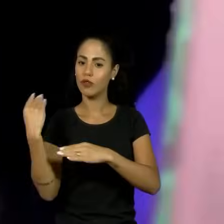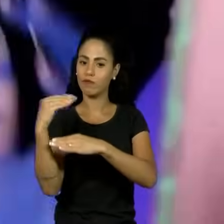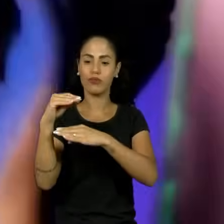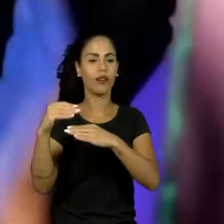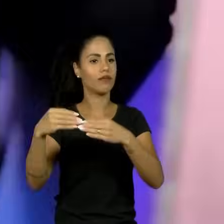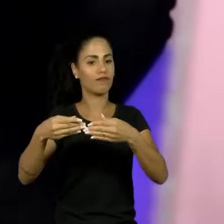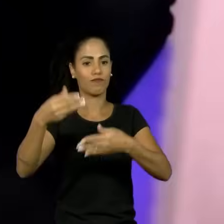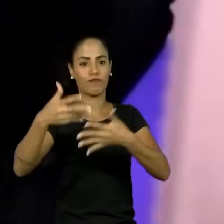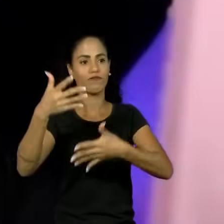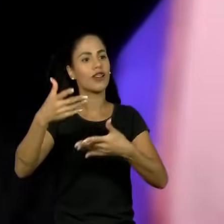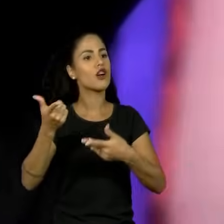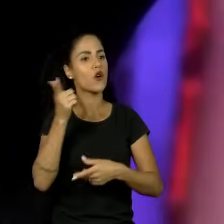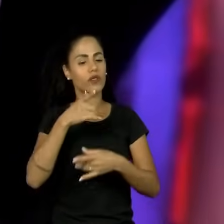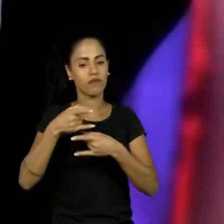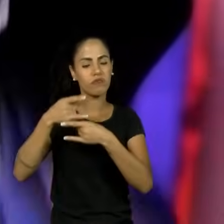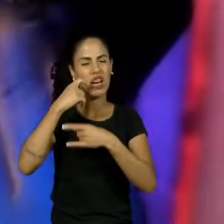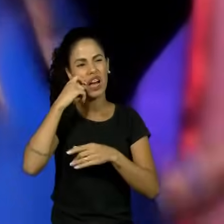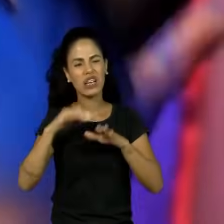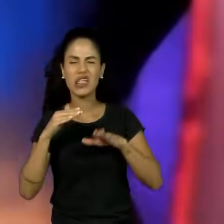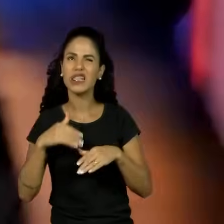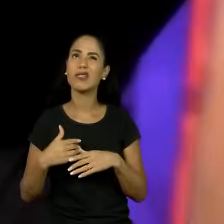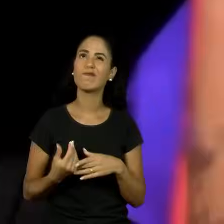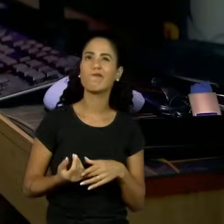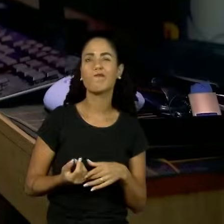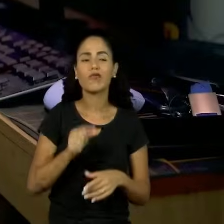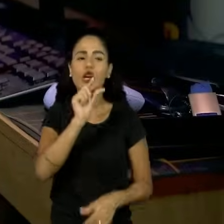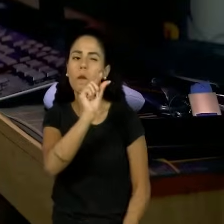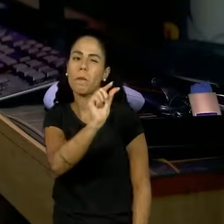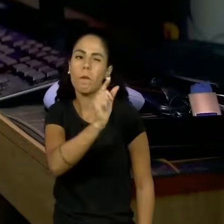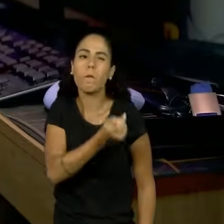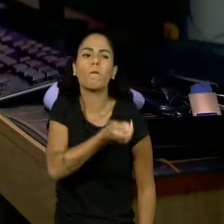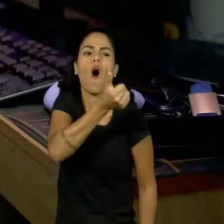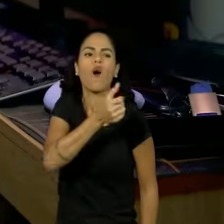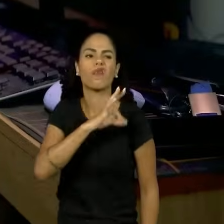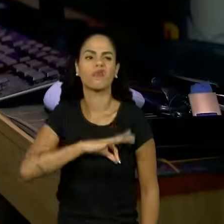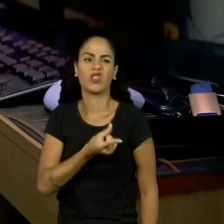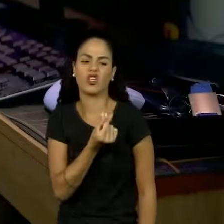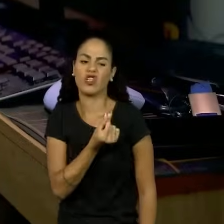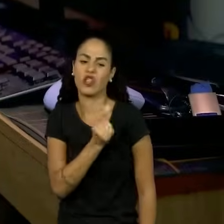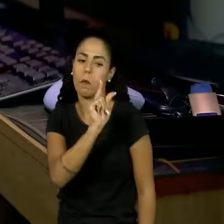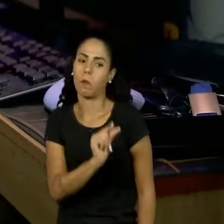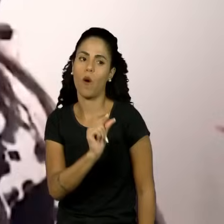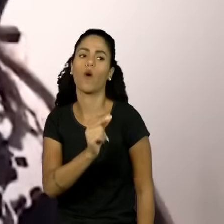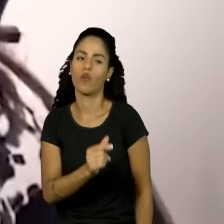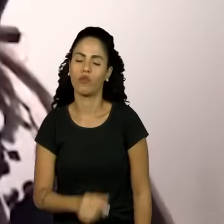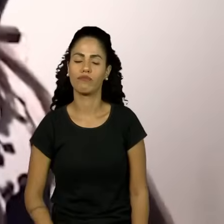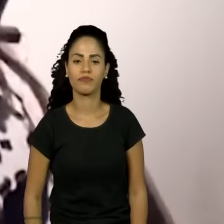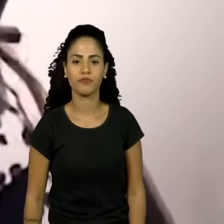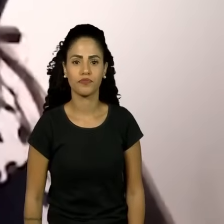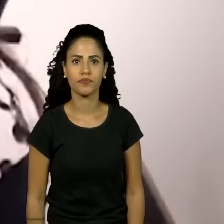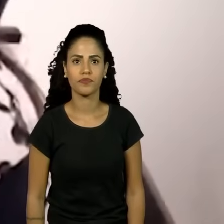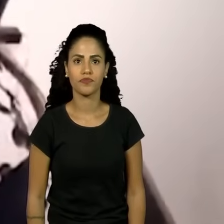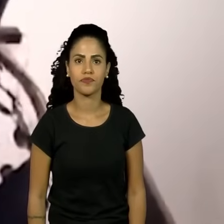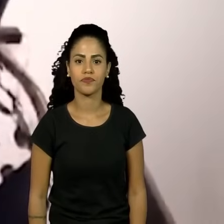porque lives às vezes não dá tanto dinheiro, só se você for um streamer muito grande. Você se achando demais só porque você